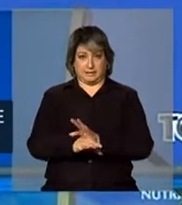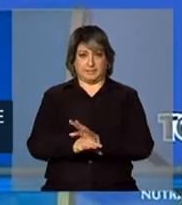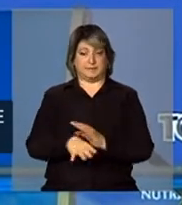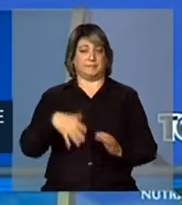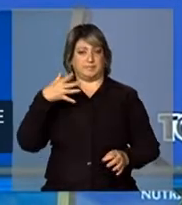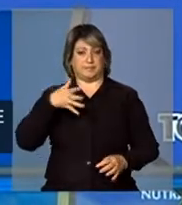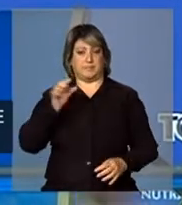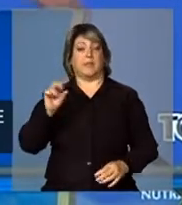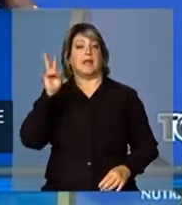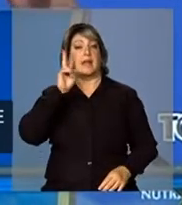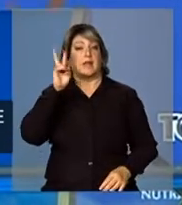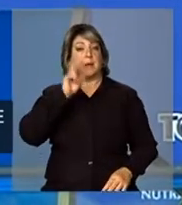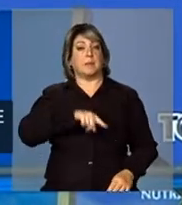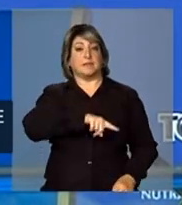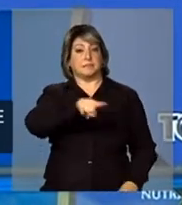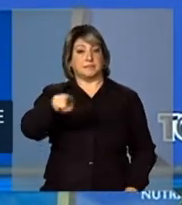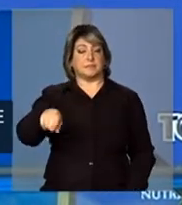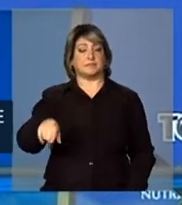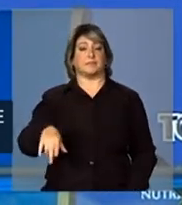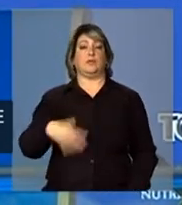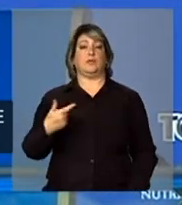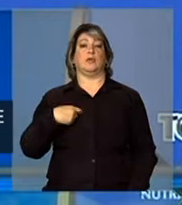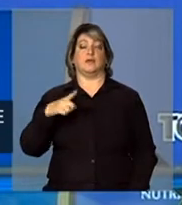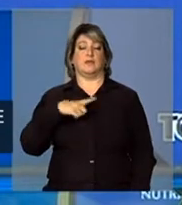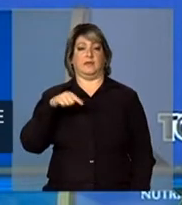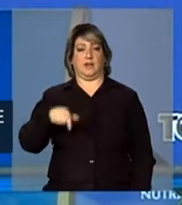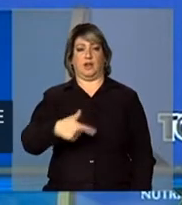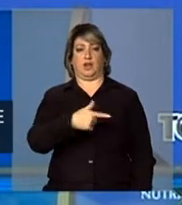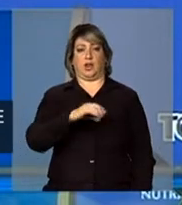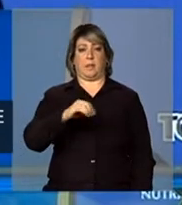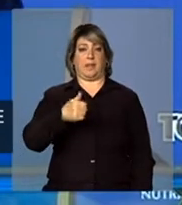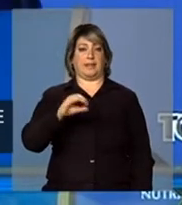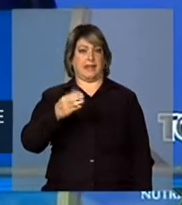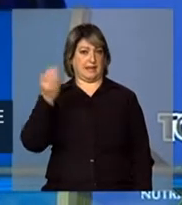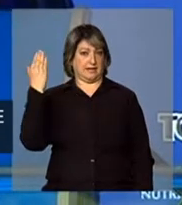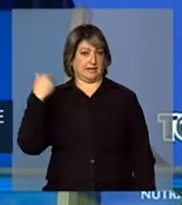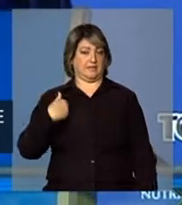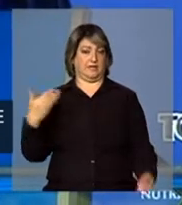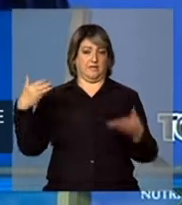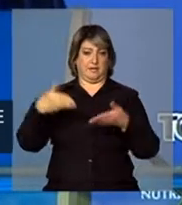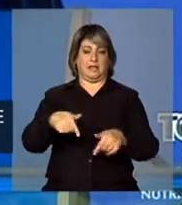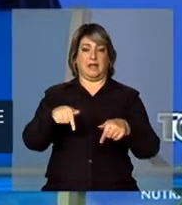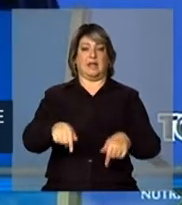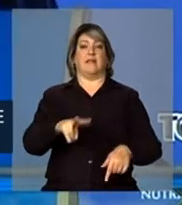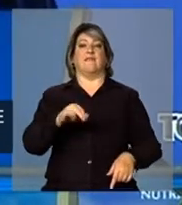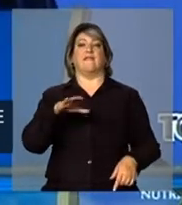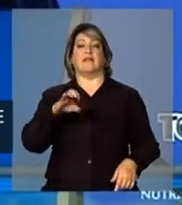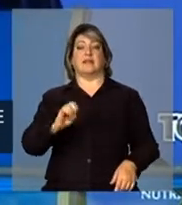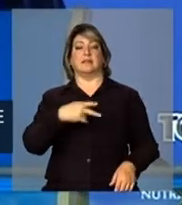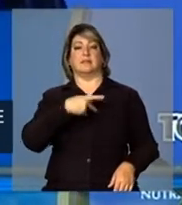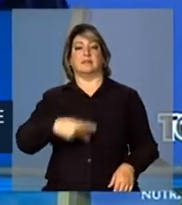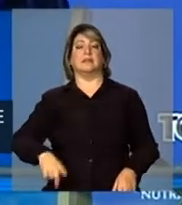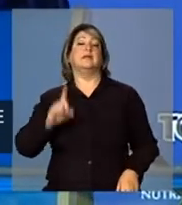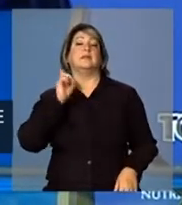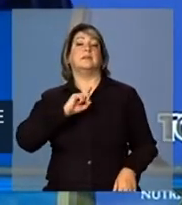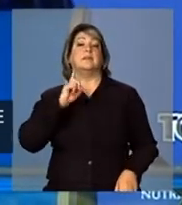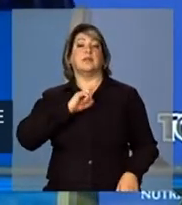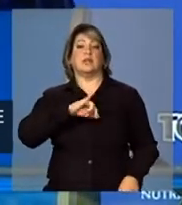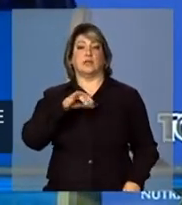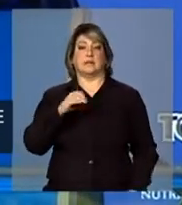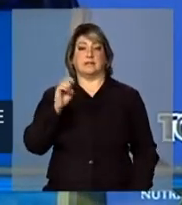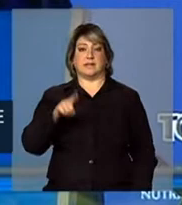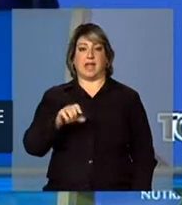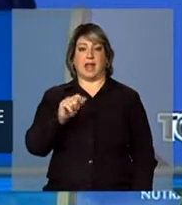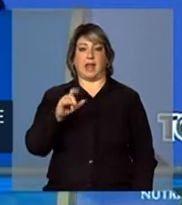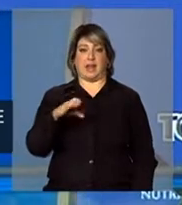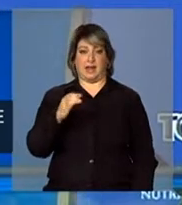lembrando que, quando eu estive aqui em 2010, eu vim com o nosso vice-presidente, o mineiro José de